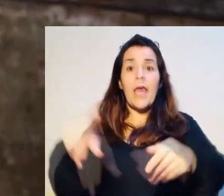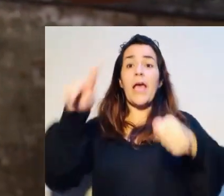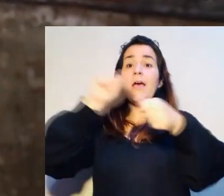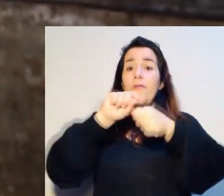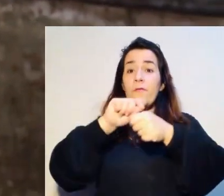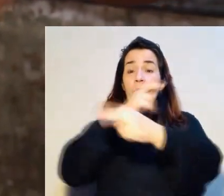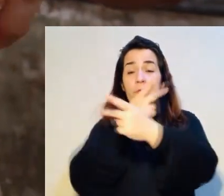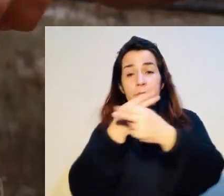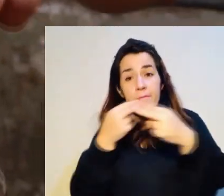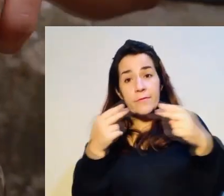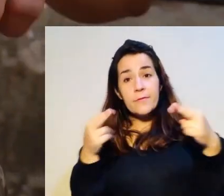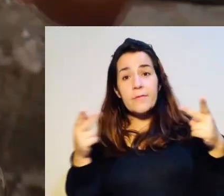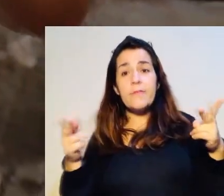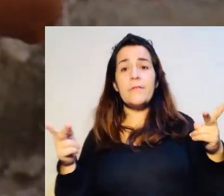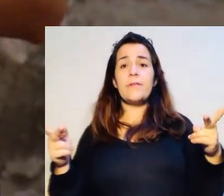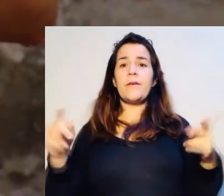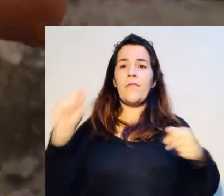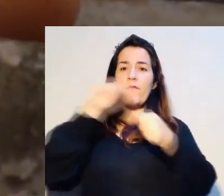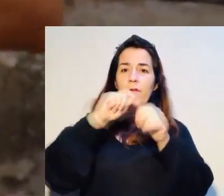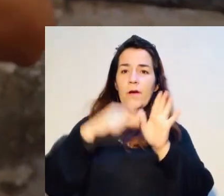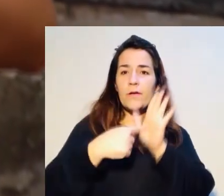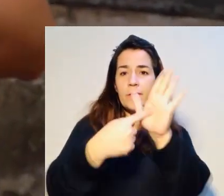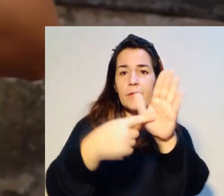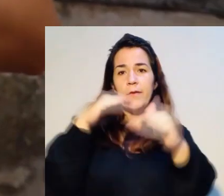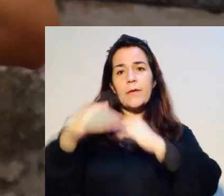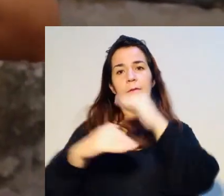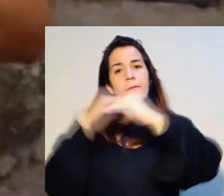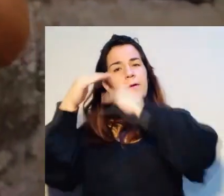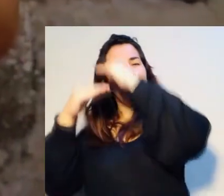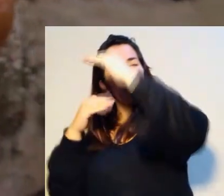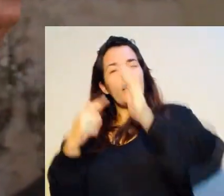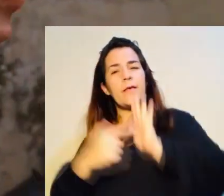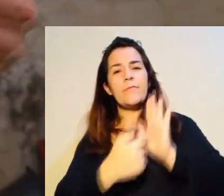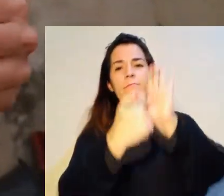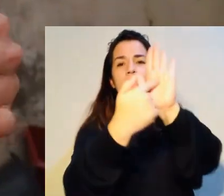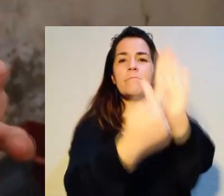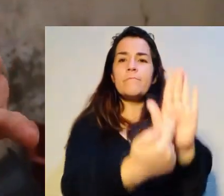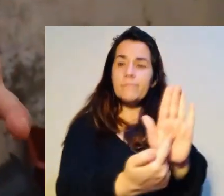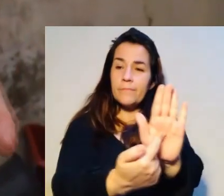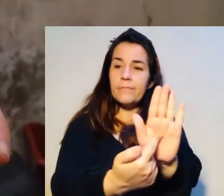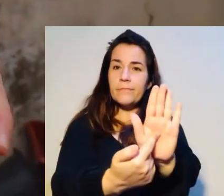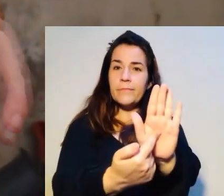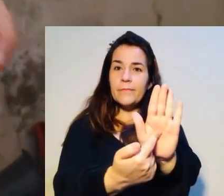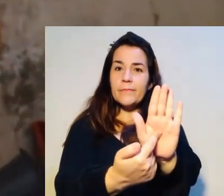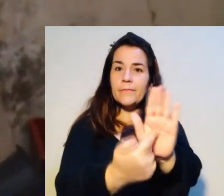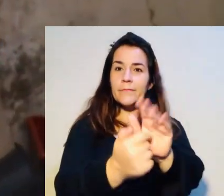E a gente vai fazendo esse processo de transferir,